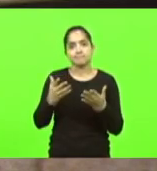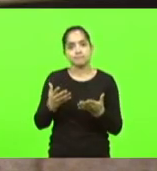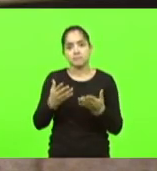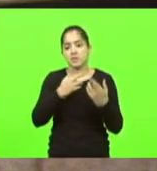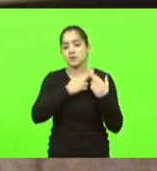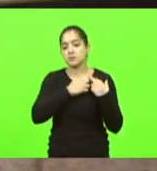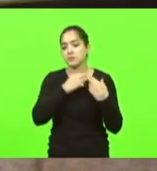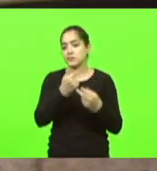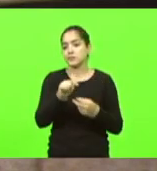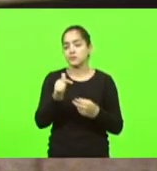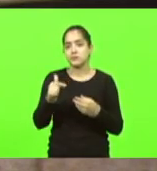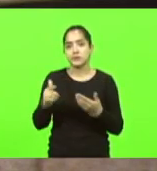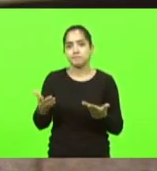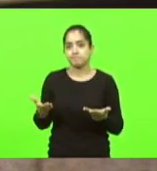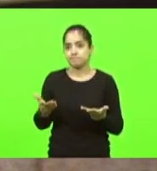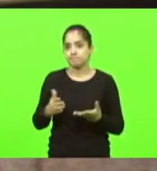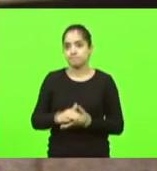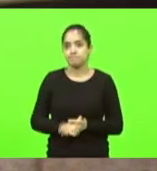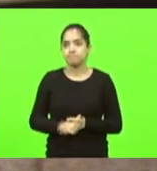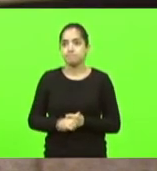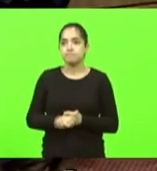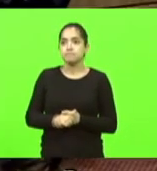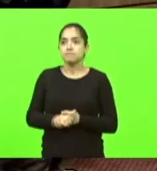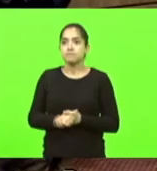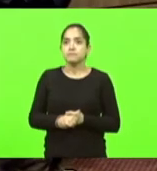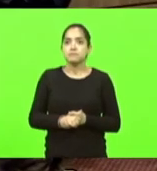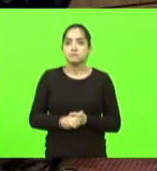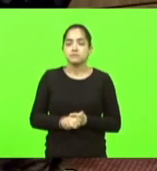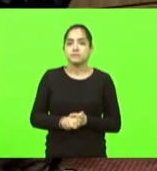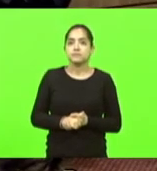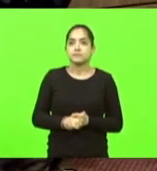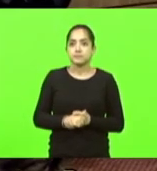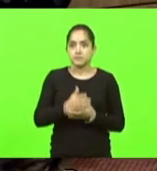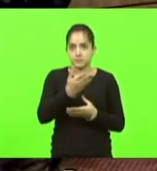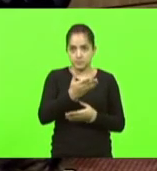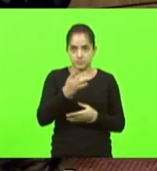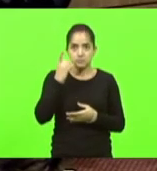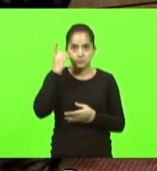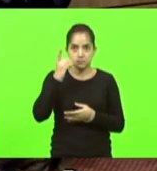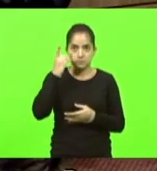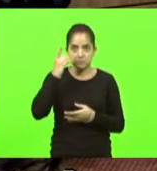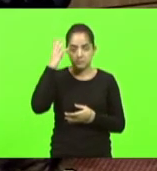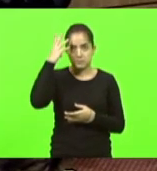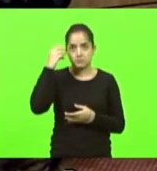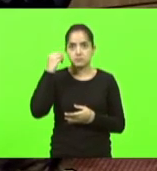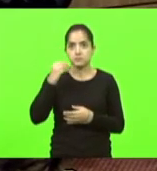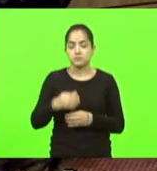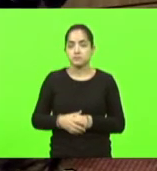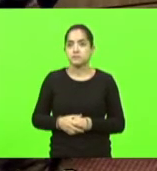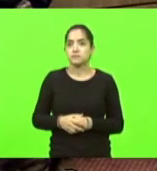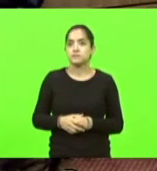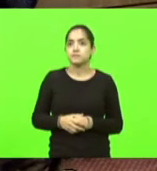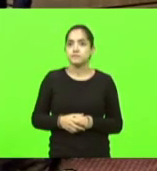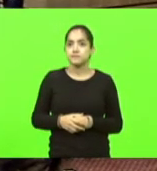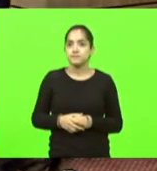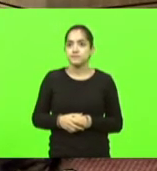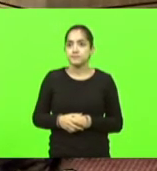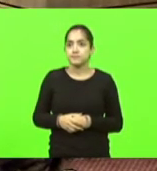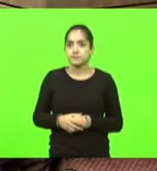irresponsabilidade Obrigado presente agora assim respondo questão de ordem vacilante deputada Luciane carminatti